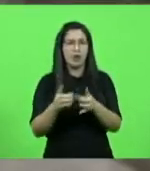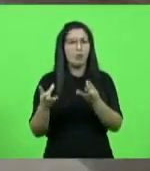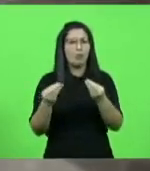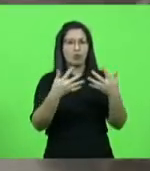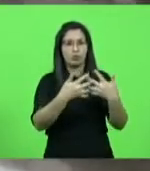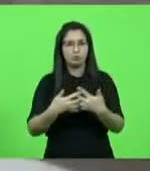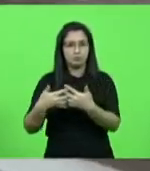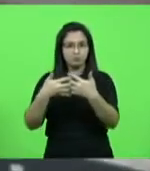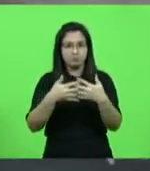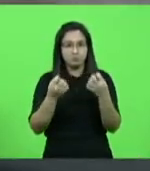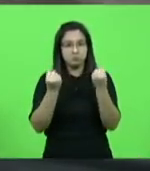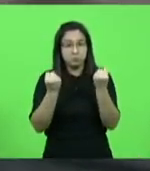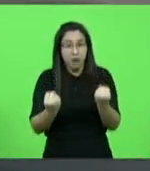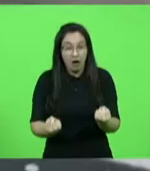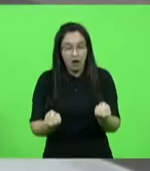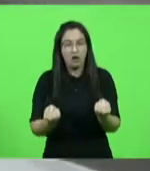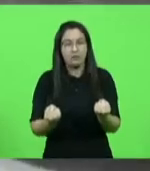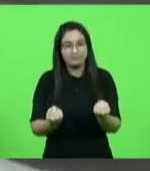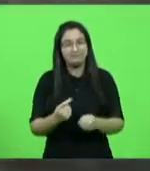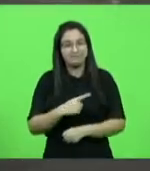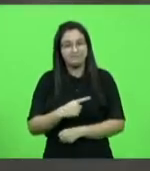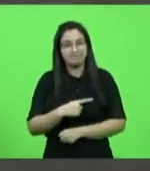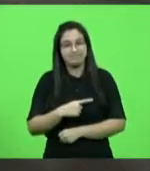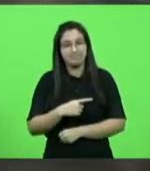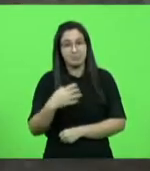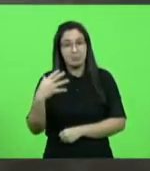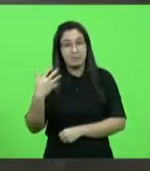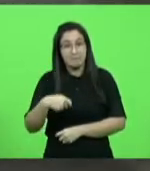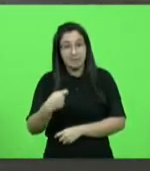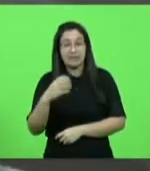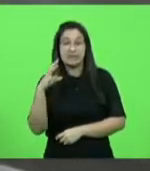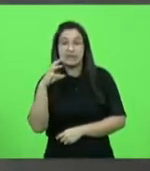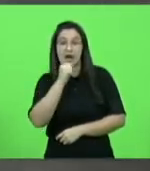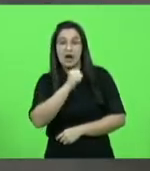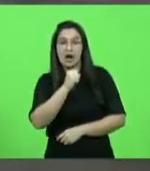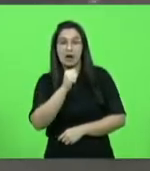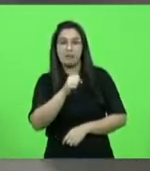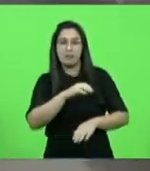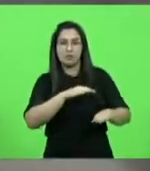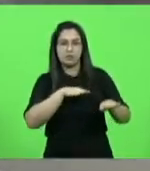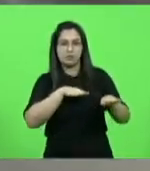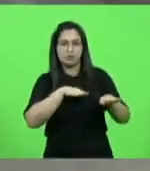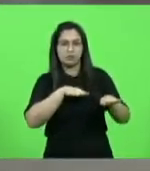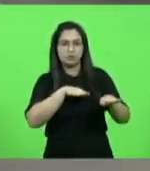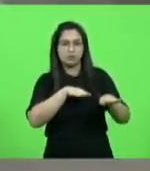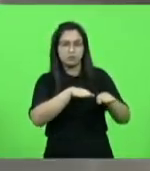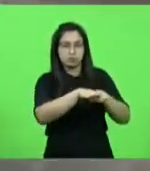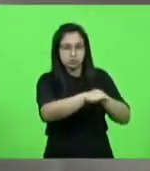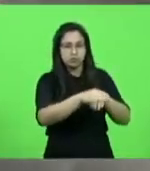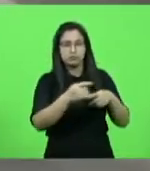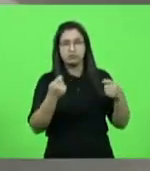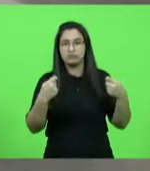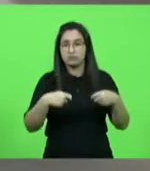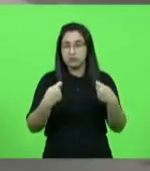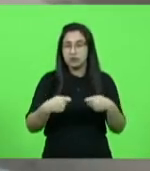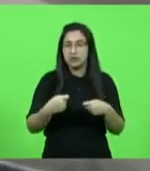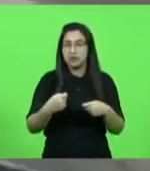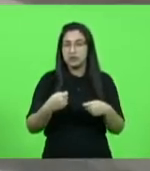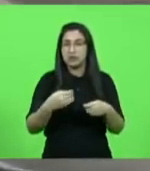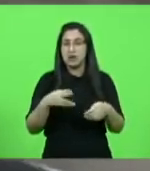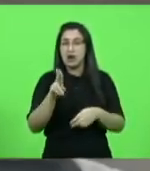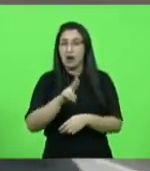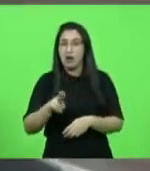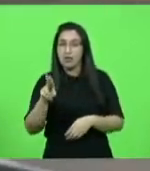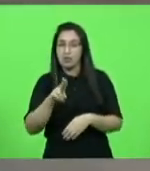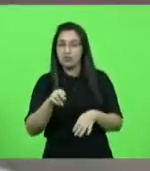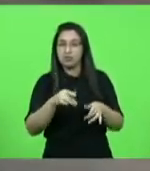para fluir o trânsito. O trabalho foi muito bem feito. Quem vá hoje da ponte de